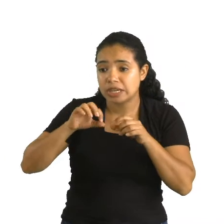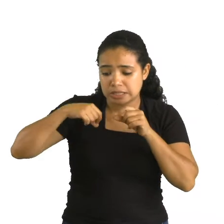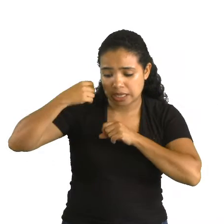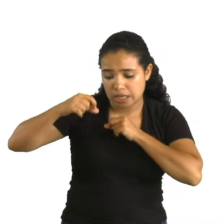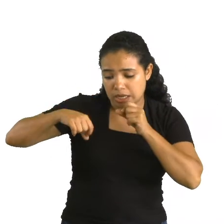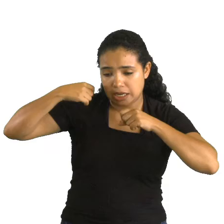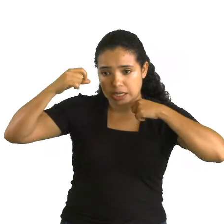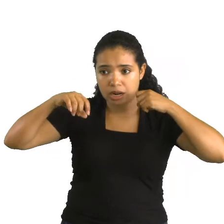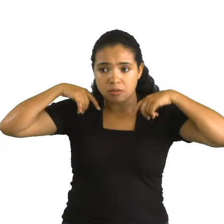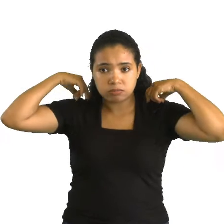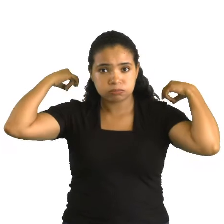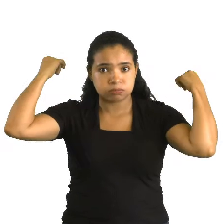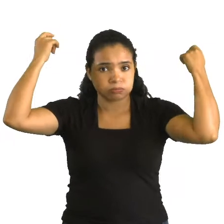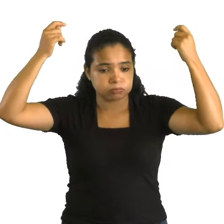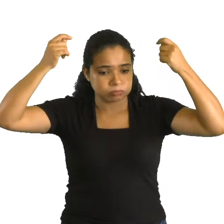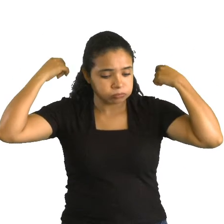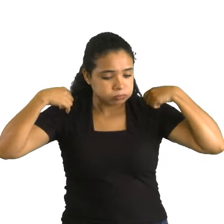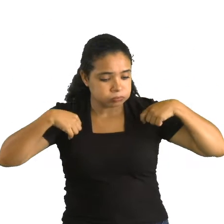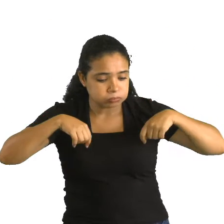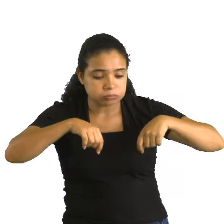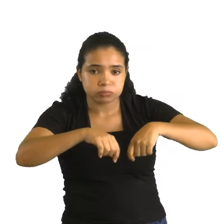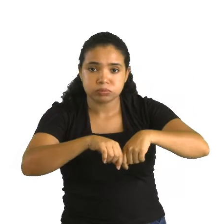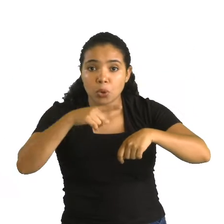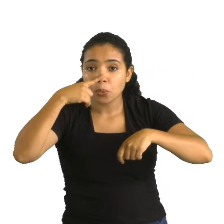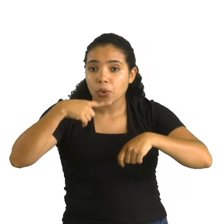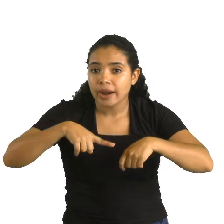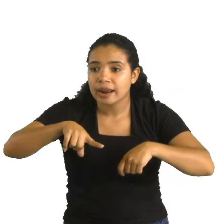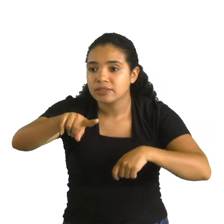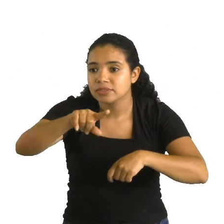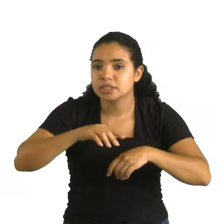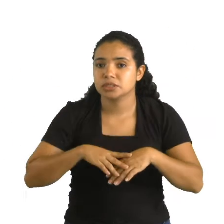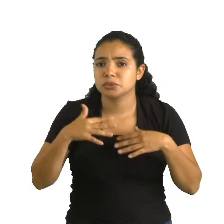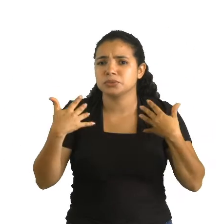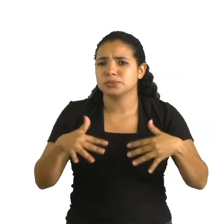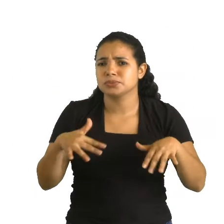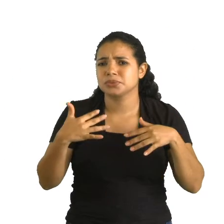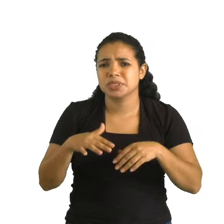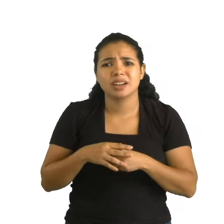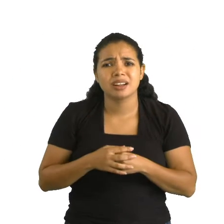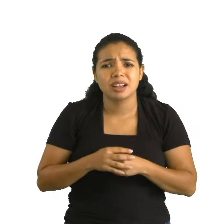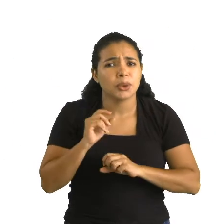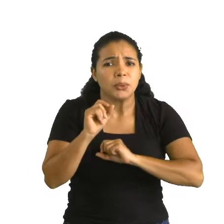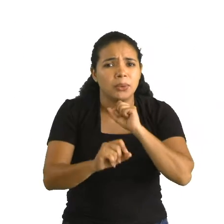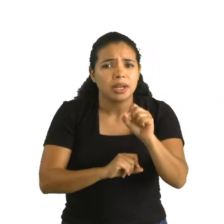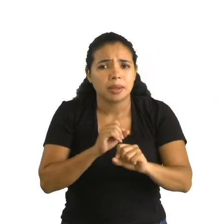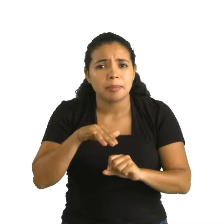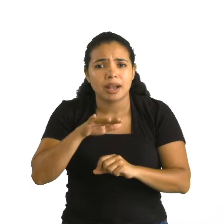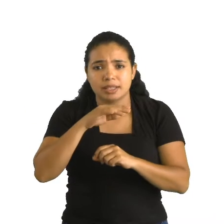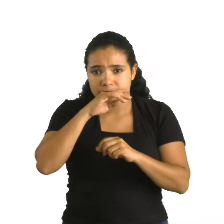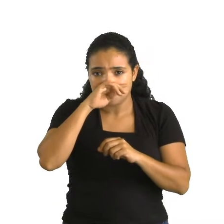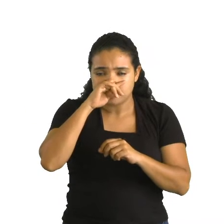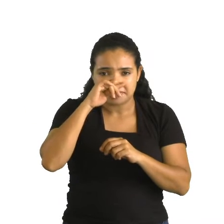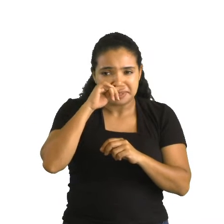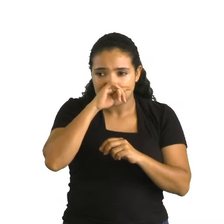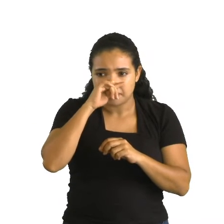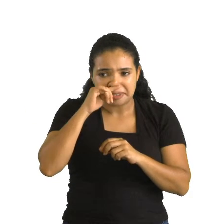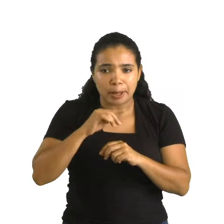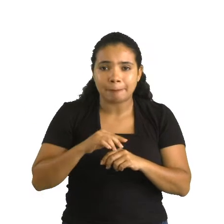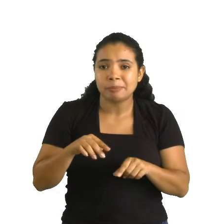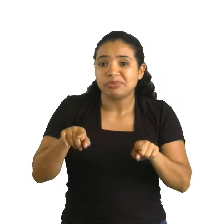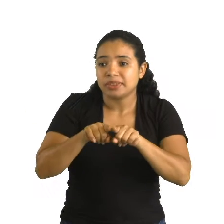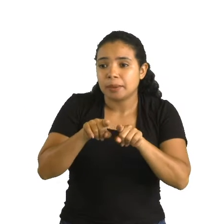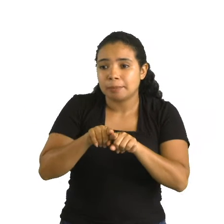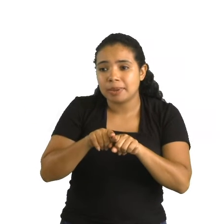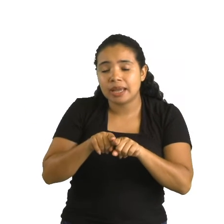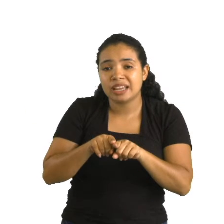cachecol do tamanho do pescoço de um elefante? É mesmo. E o que mais? Ah, também não posso